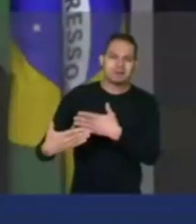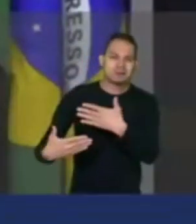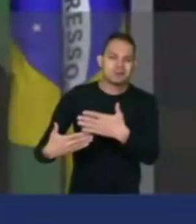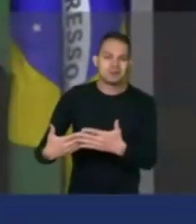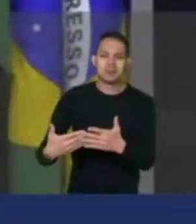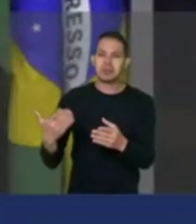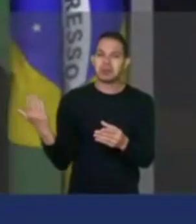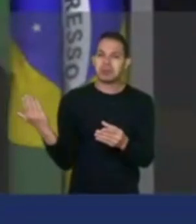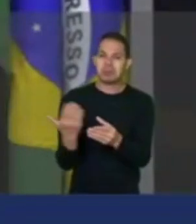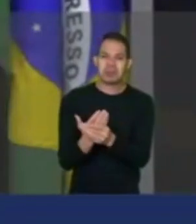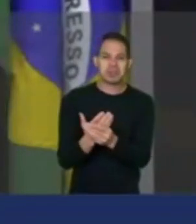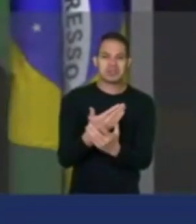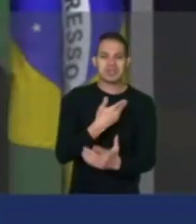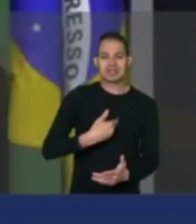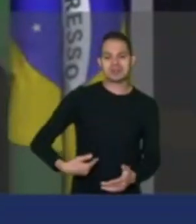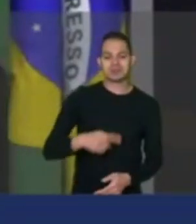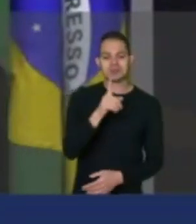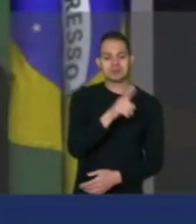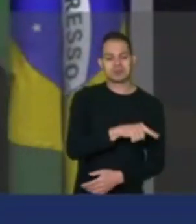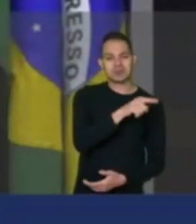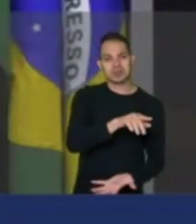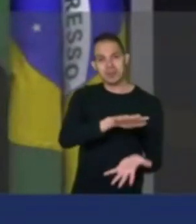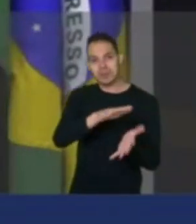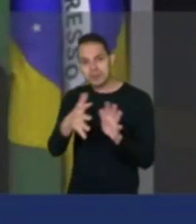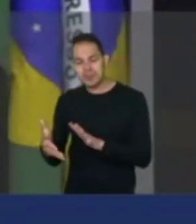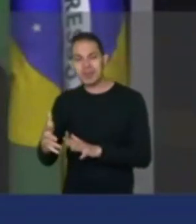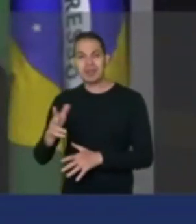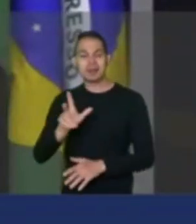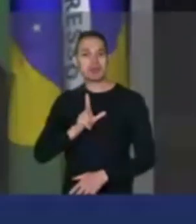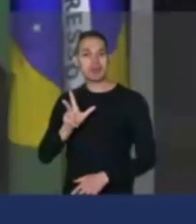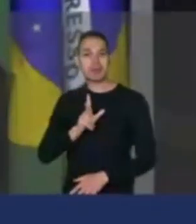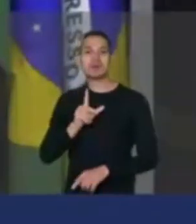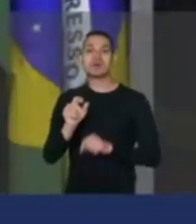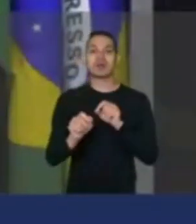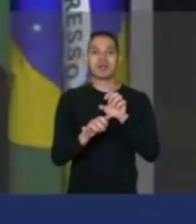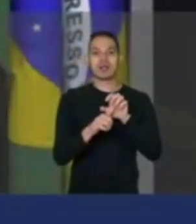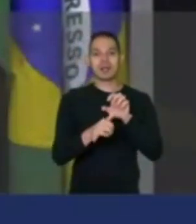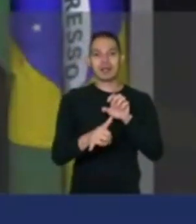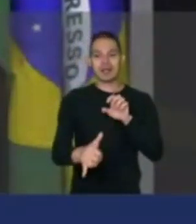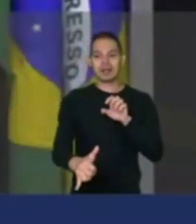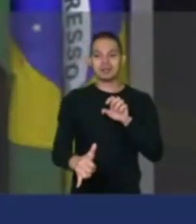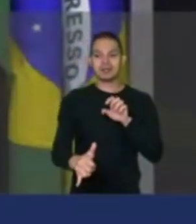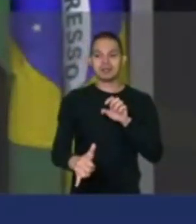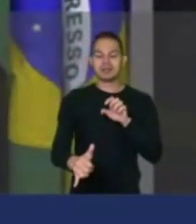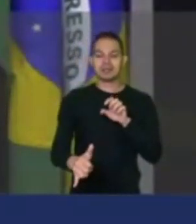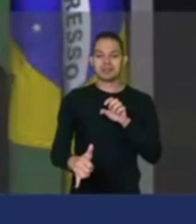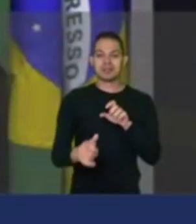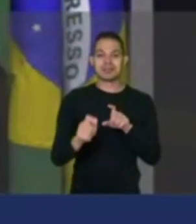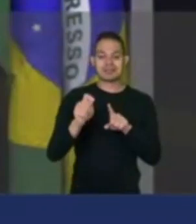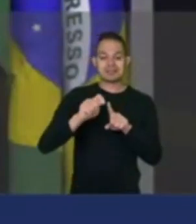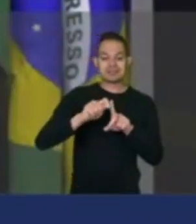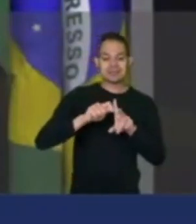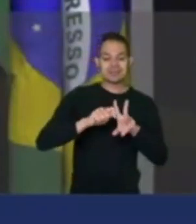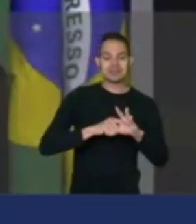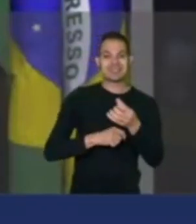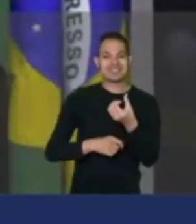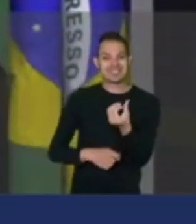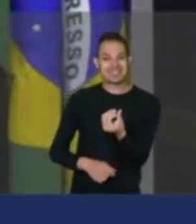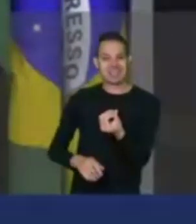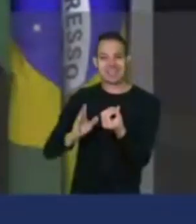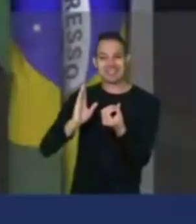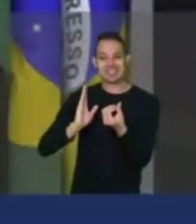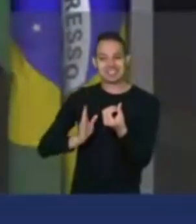de privatização da história do Brasil, o processo da Eletrobras, já por 6 meses.